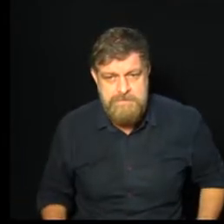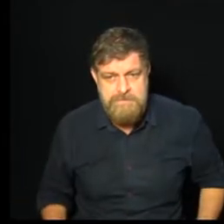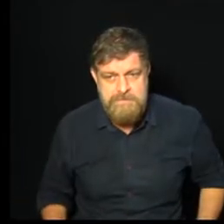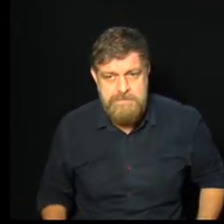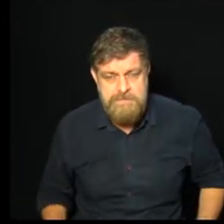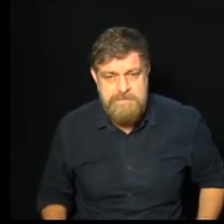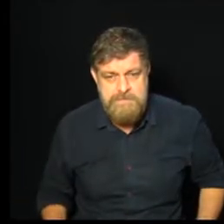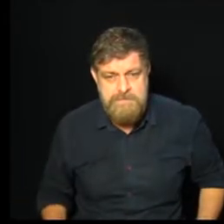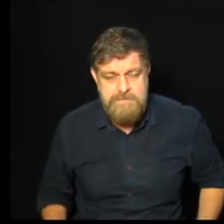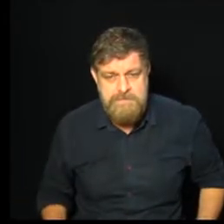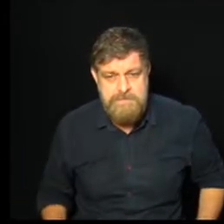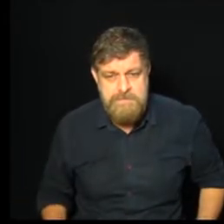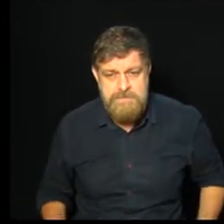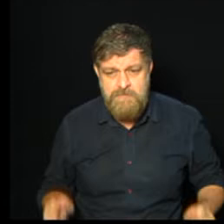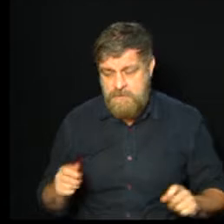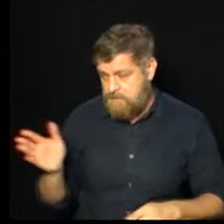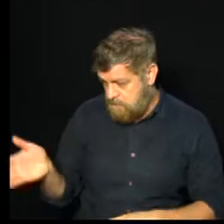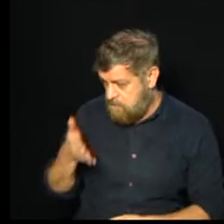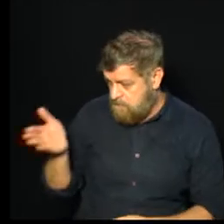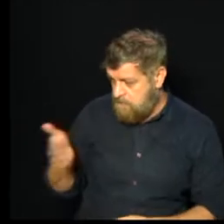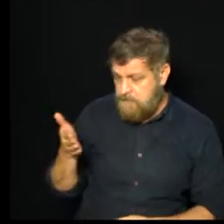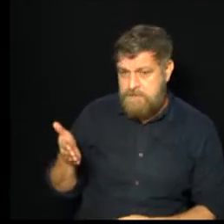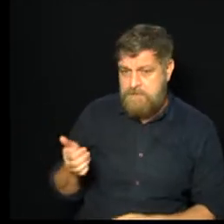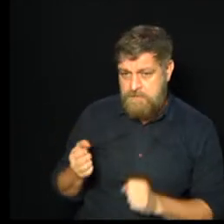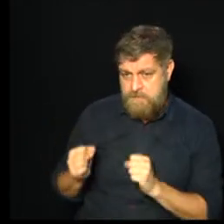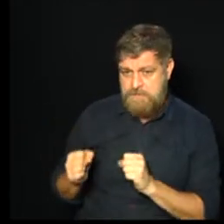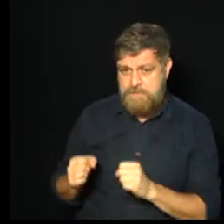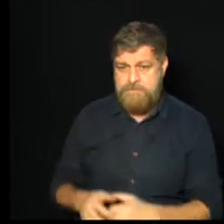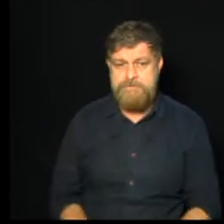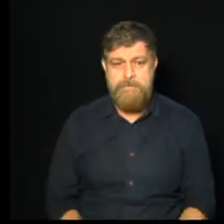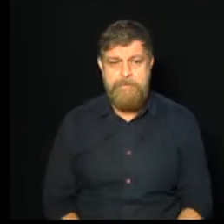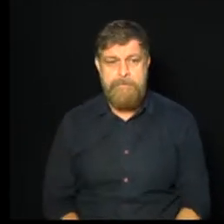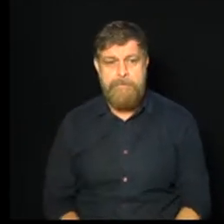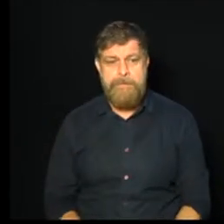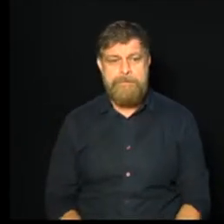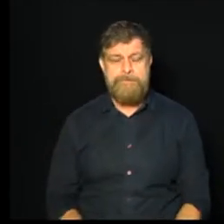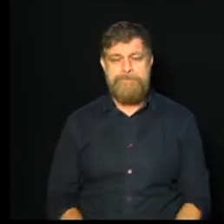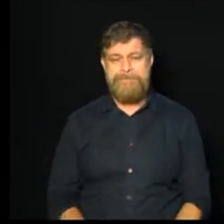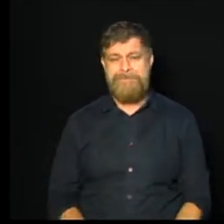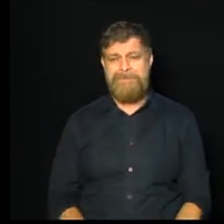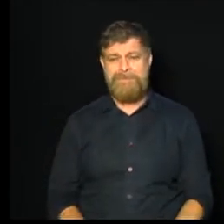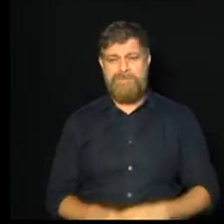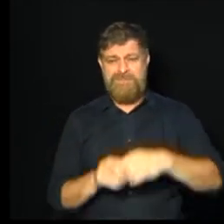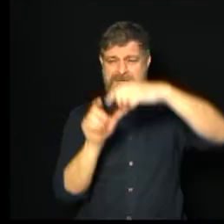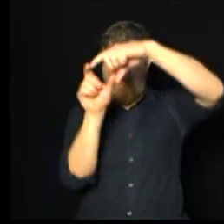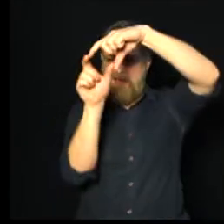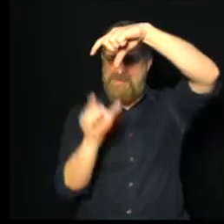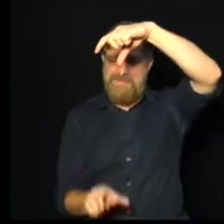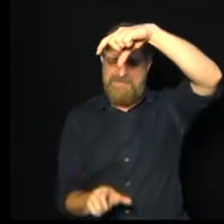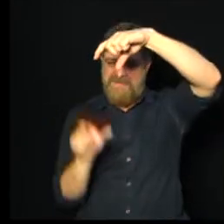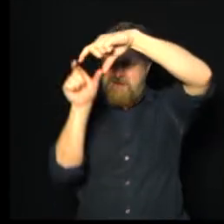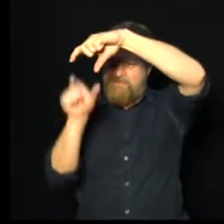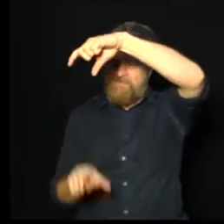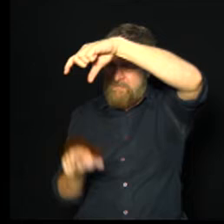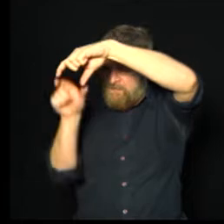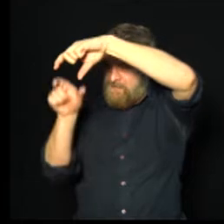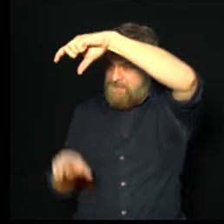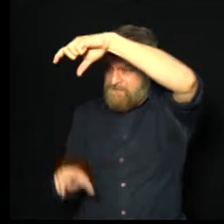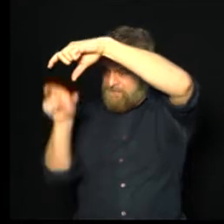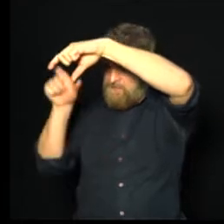acho que está ali, pode passar o próximo. Isso. É uma coluna mais complexa, mas eu vou resumi-la.